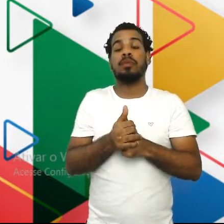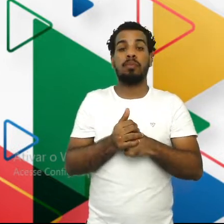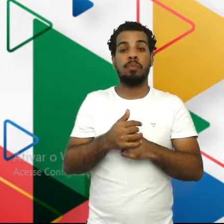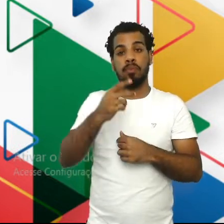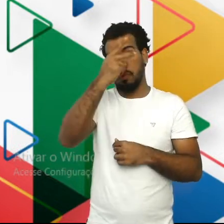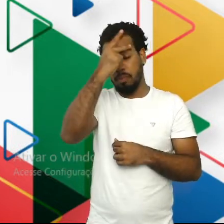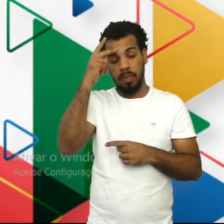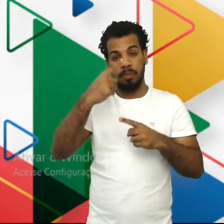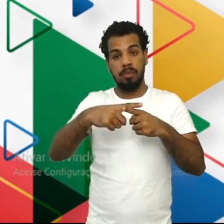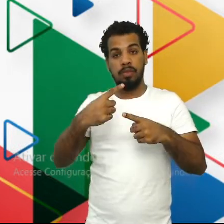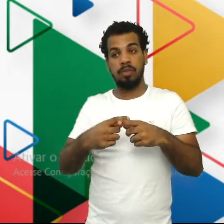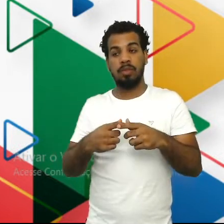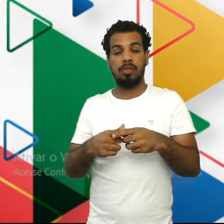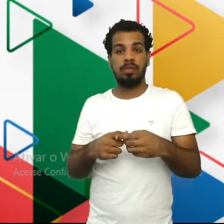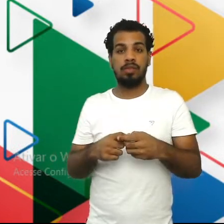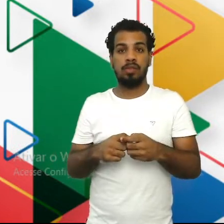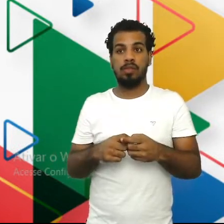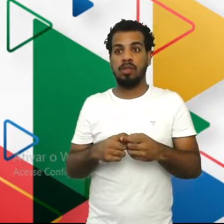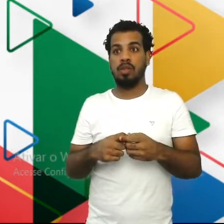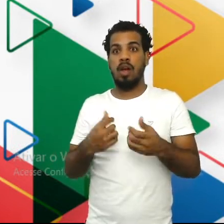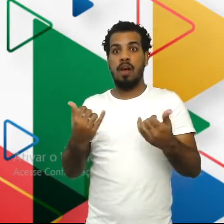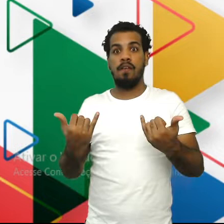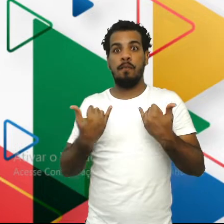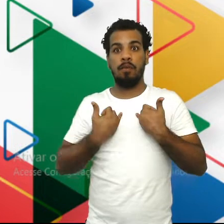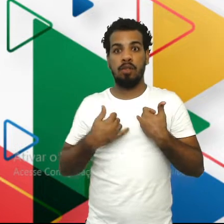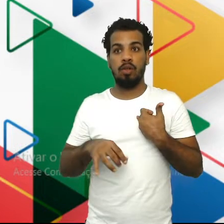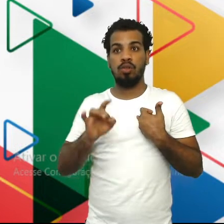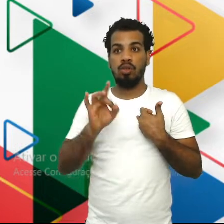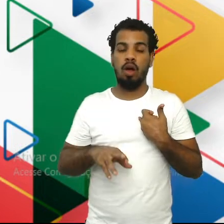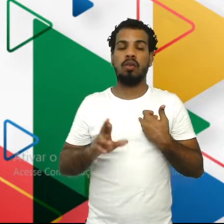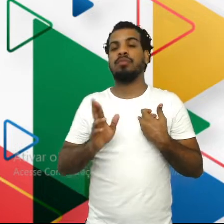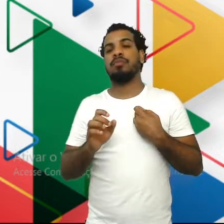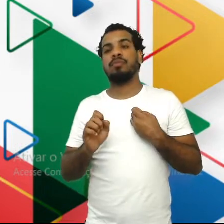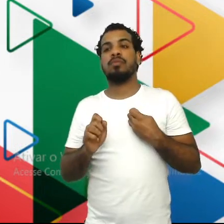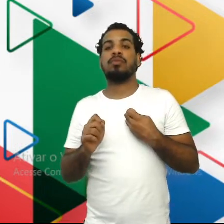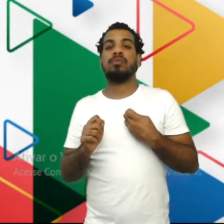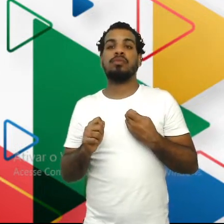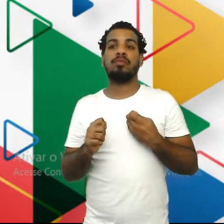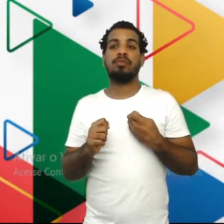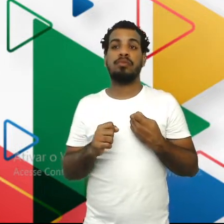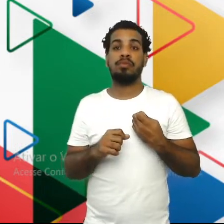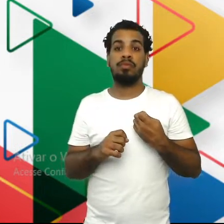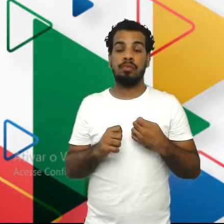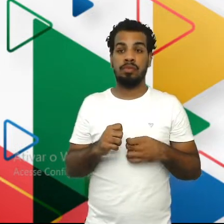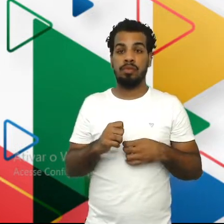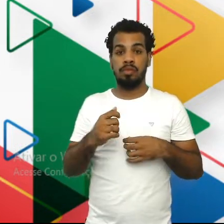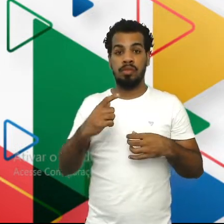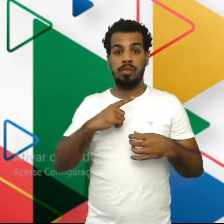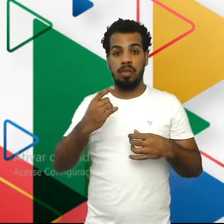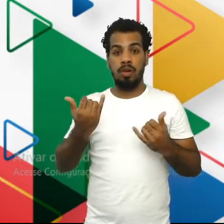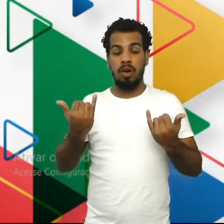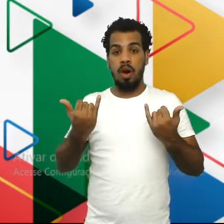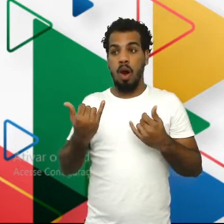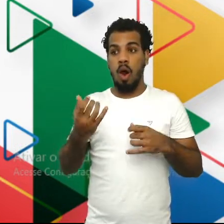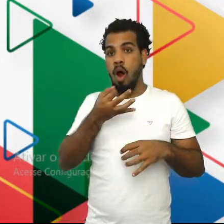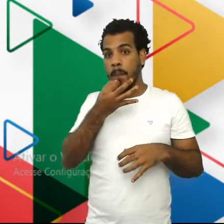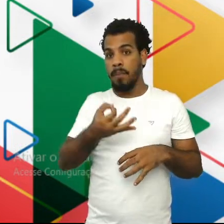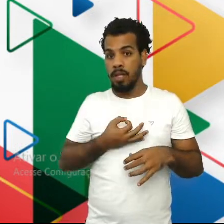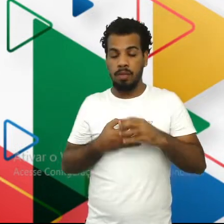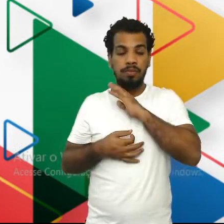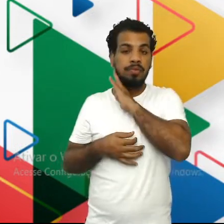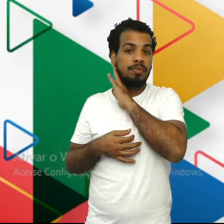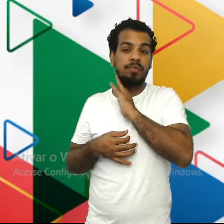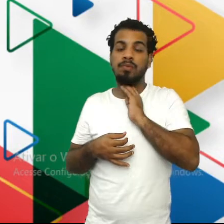em apenas ouvir a informação. Ou seja, elas não se contentam apenas em formar a opinião.